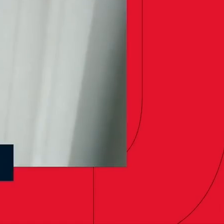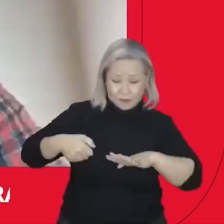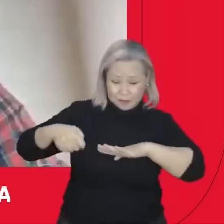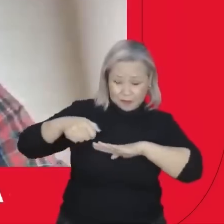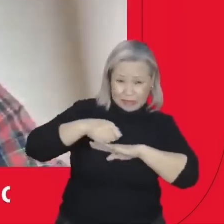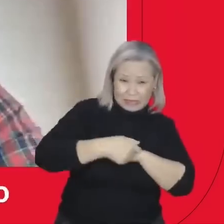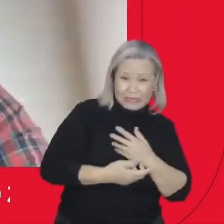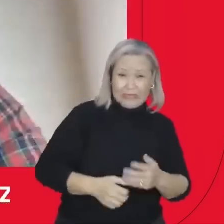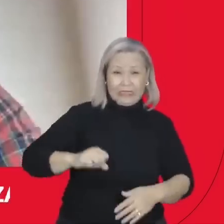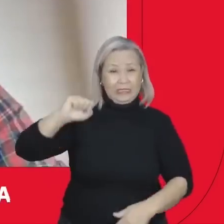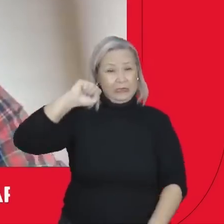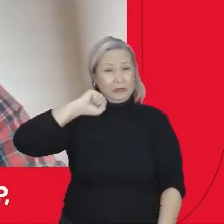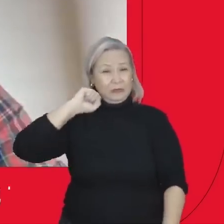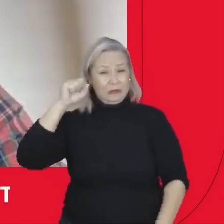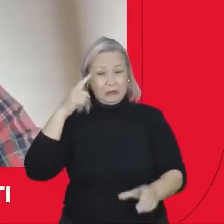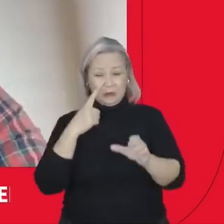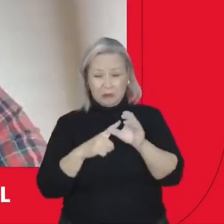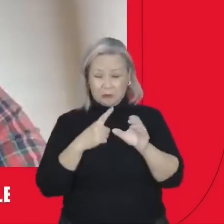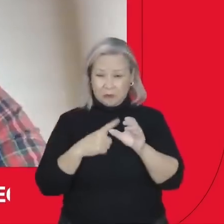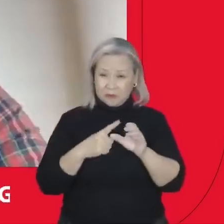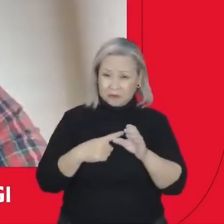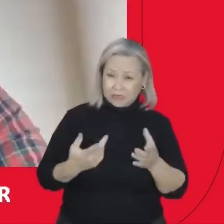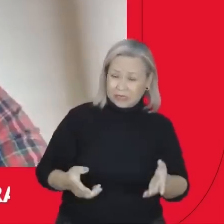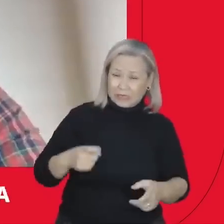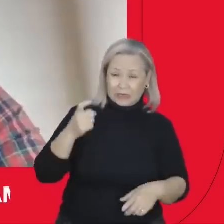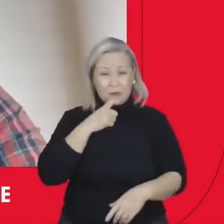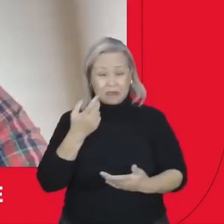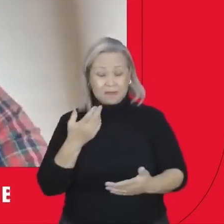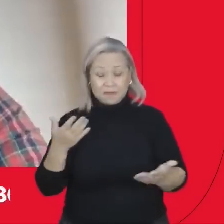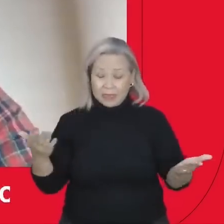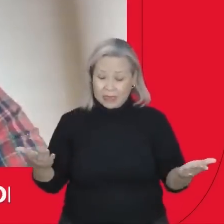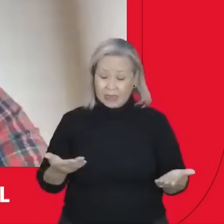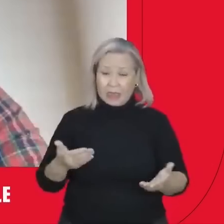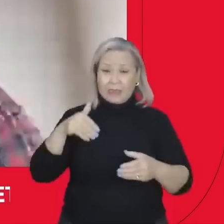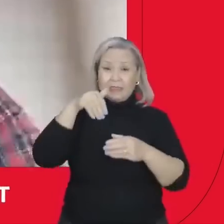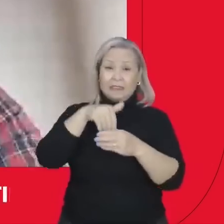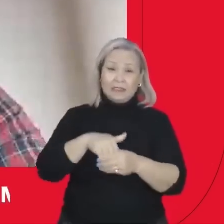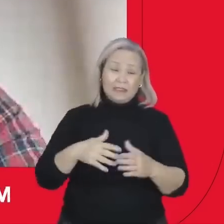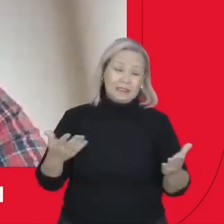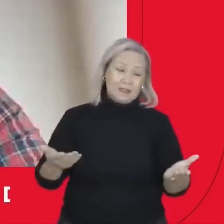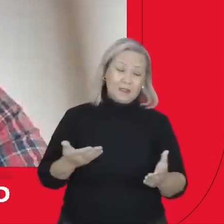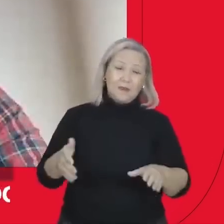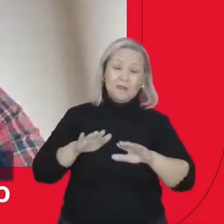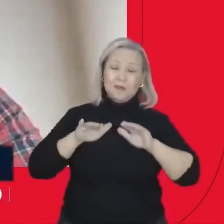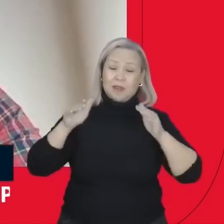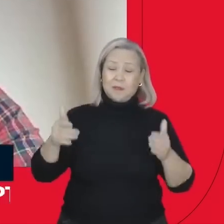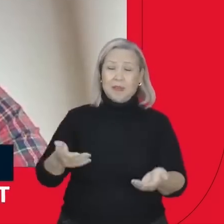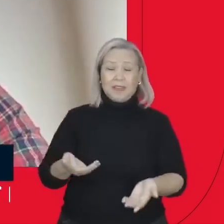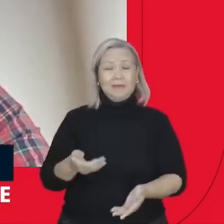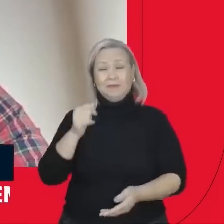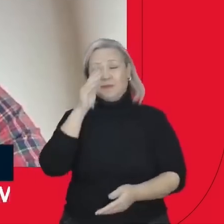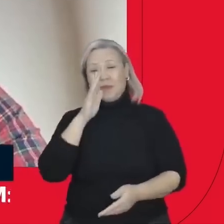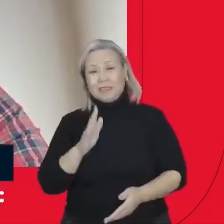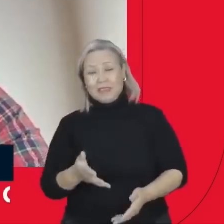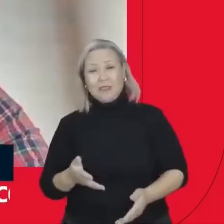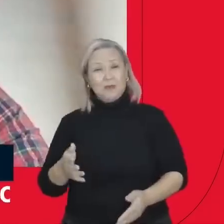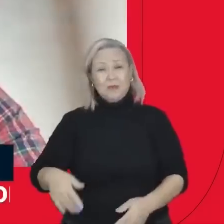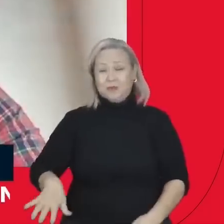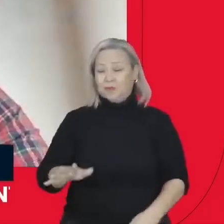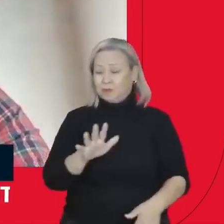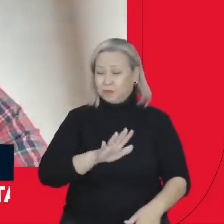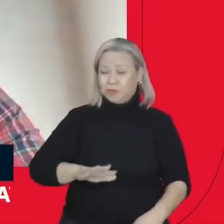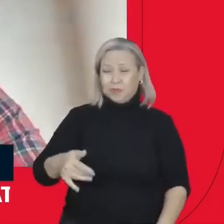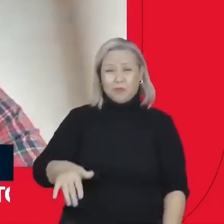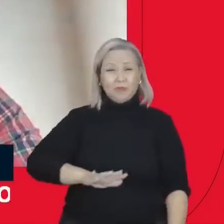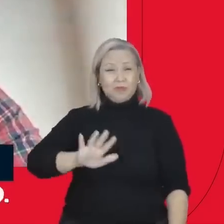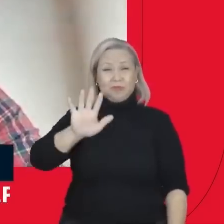contrário. Essa eleição, a política chegou na mesa do brasileiro. A conta de água está caro, a conta de luz está caro. O gás de cozinha aqui,